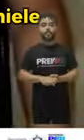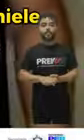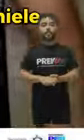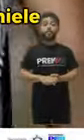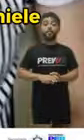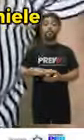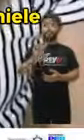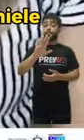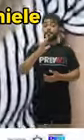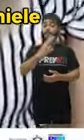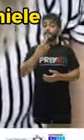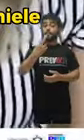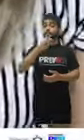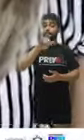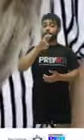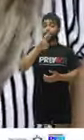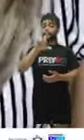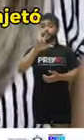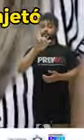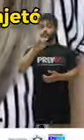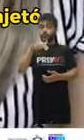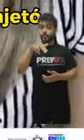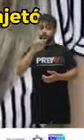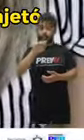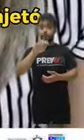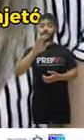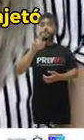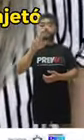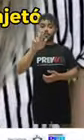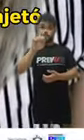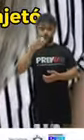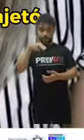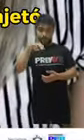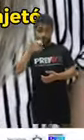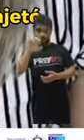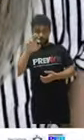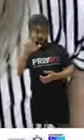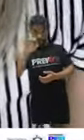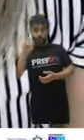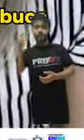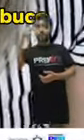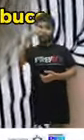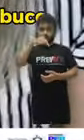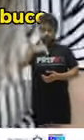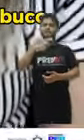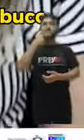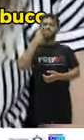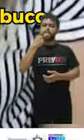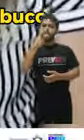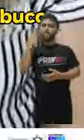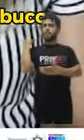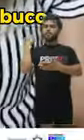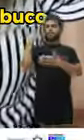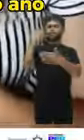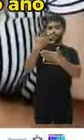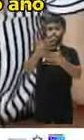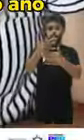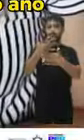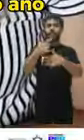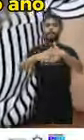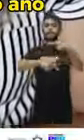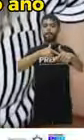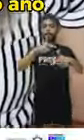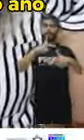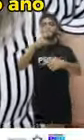nome é Juliana Ranielli. Vim aqui gravar para vocês um pouquinho da minha trajetória no pré-vestibular da Universidade de Pernambuco. Fui aluna